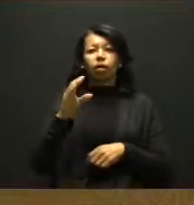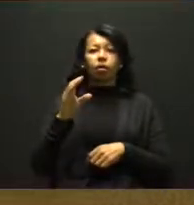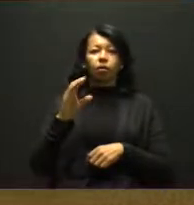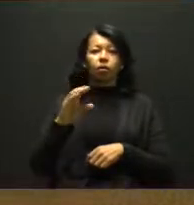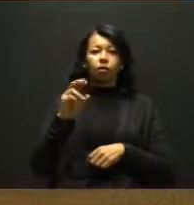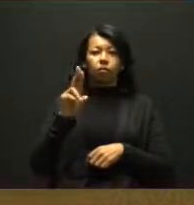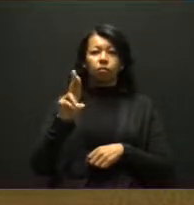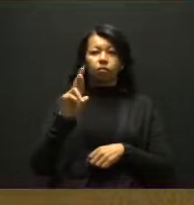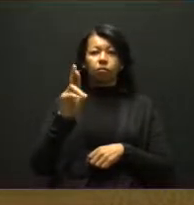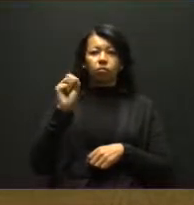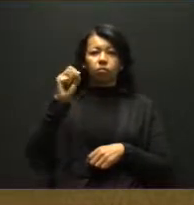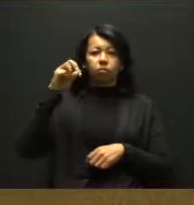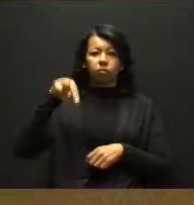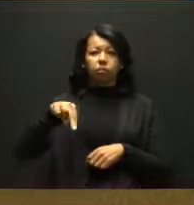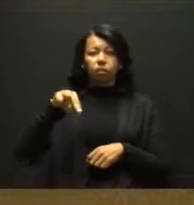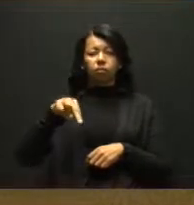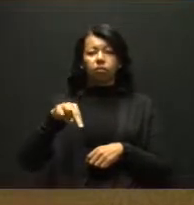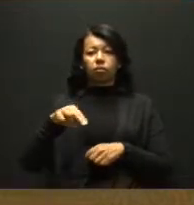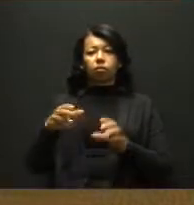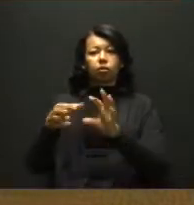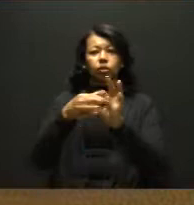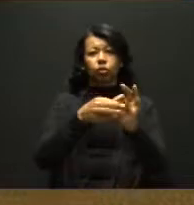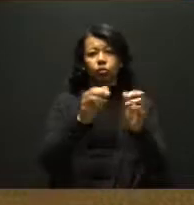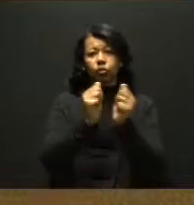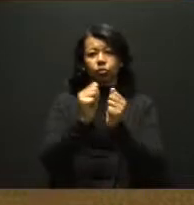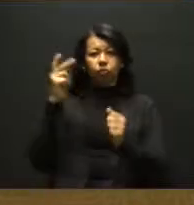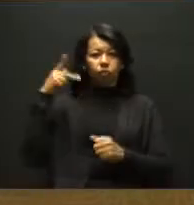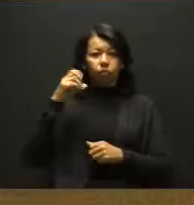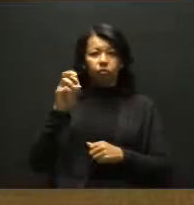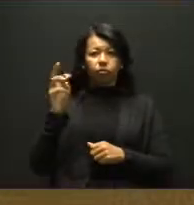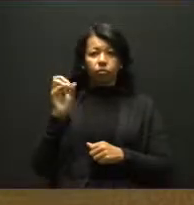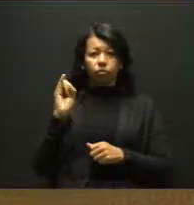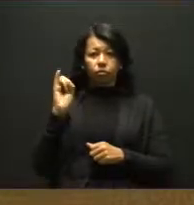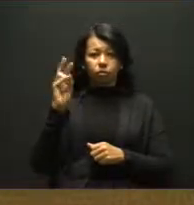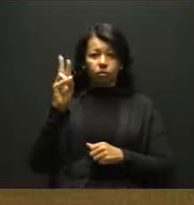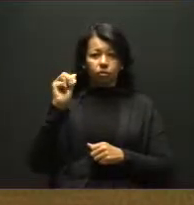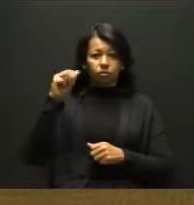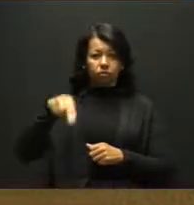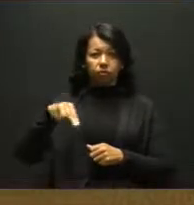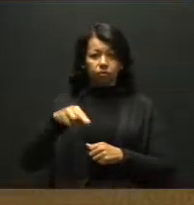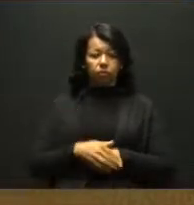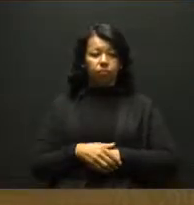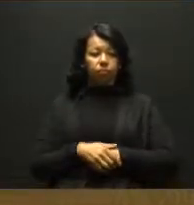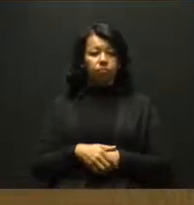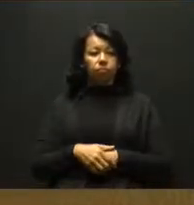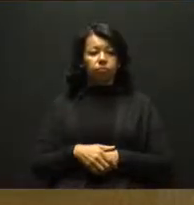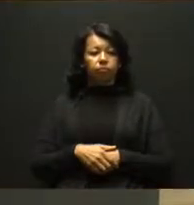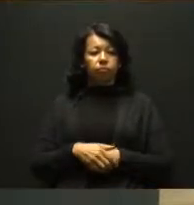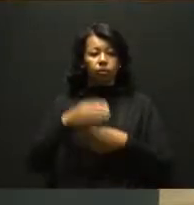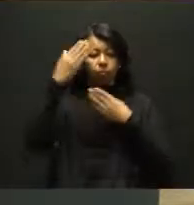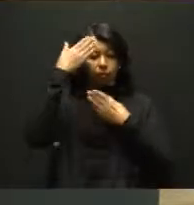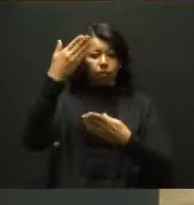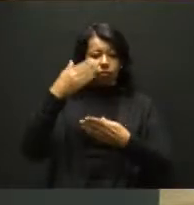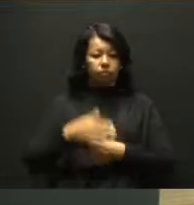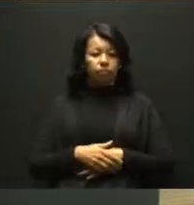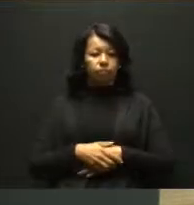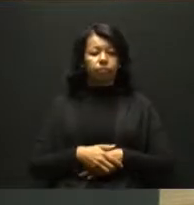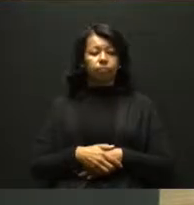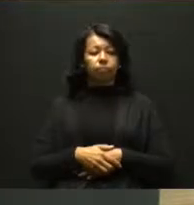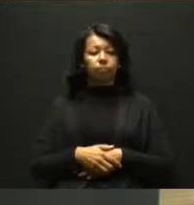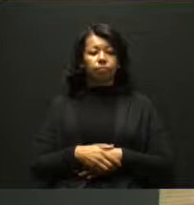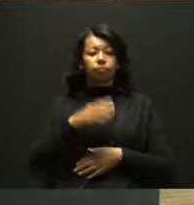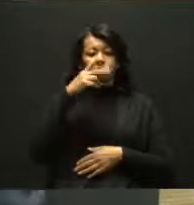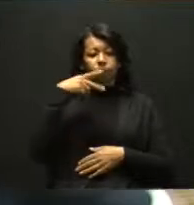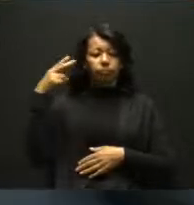a palavra do vereador ivan do vereador que o chão vai dar meu tempo vou falar depois obrigado seu presidente com a